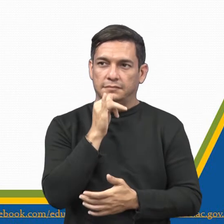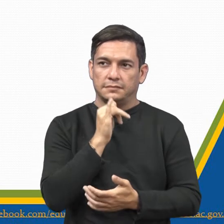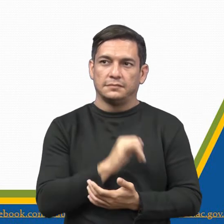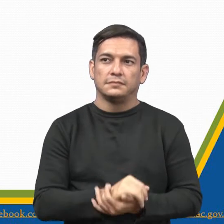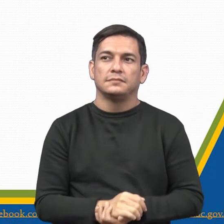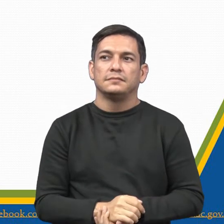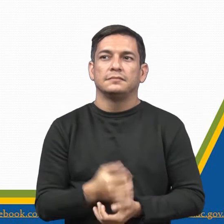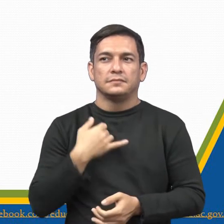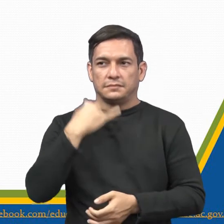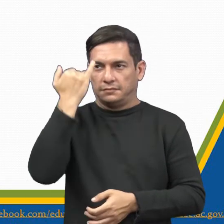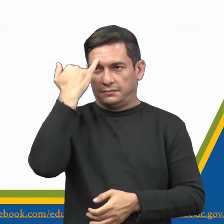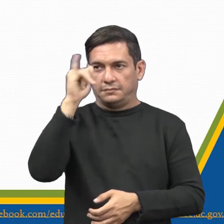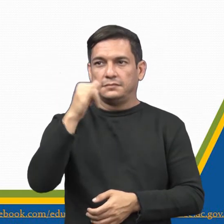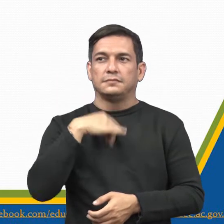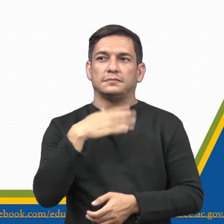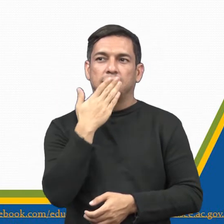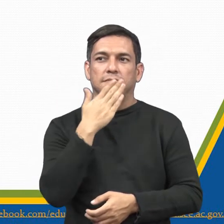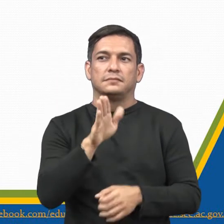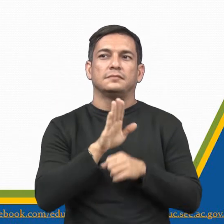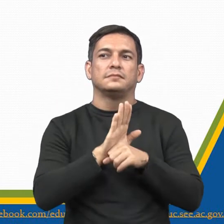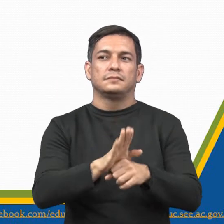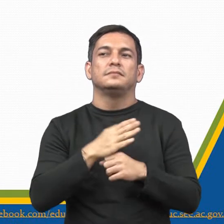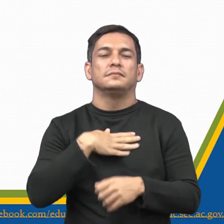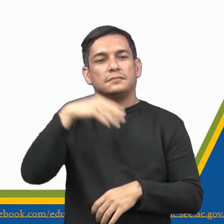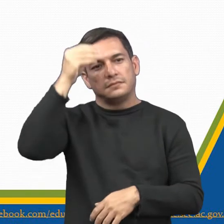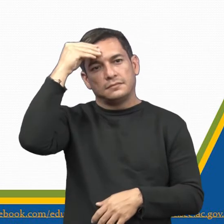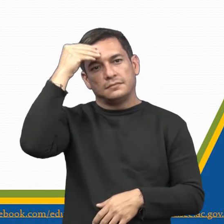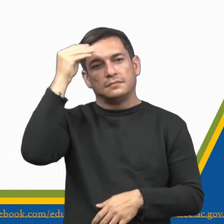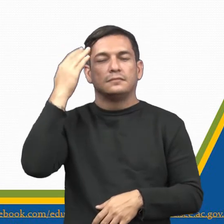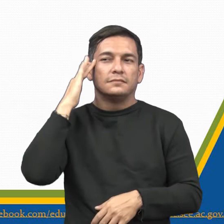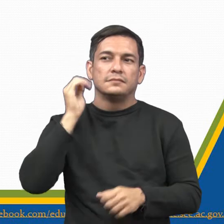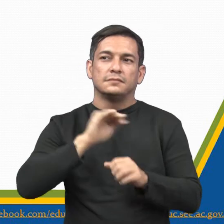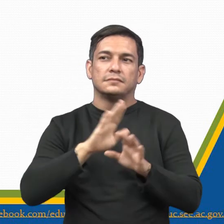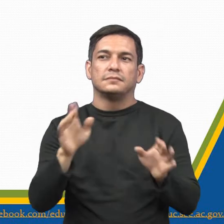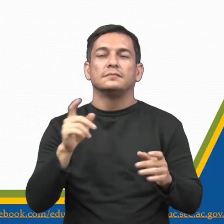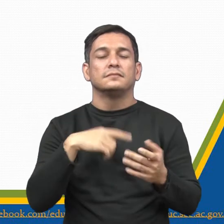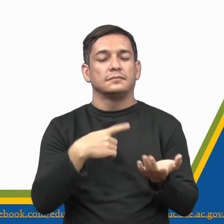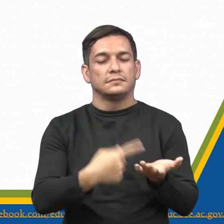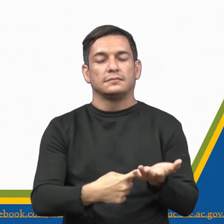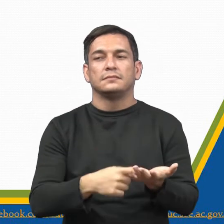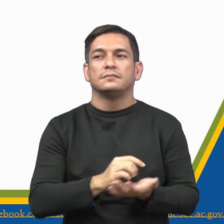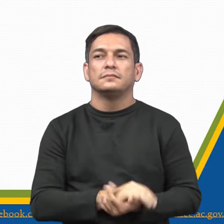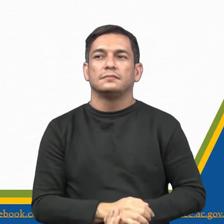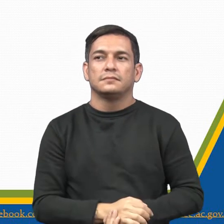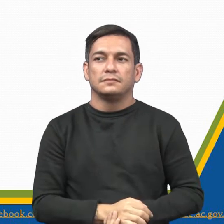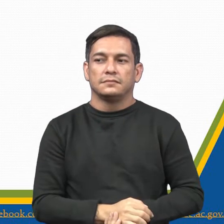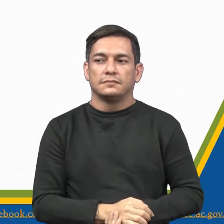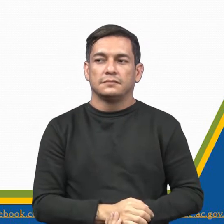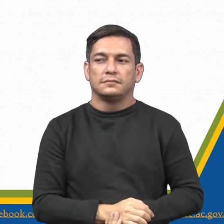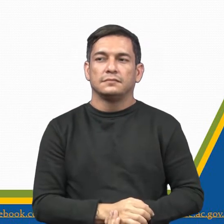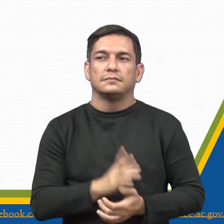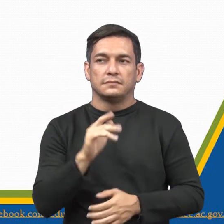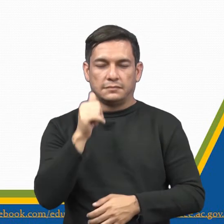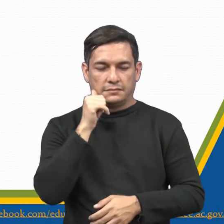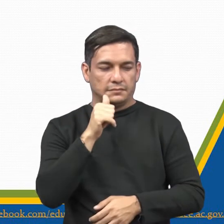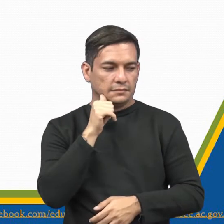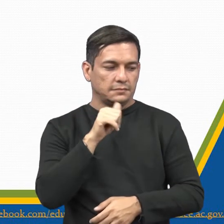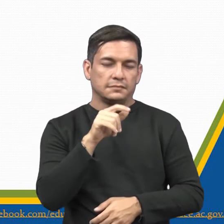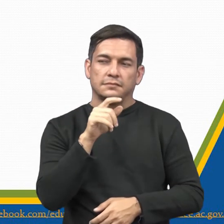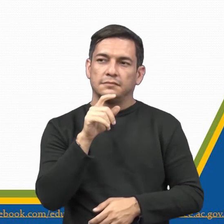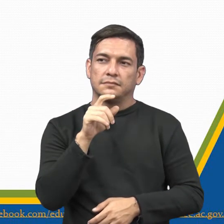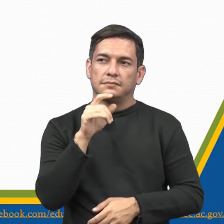Ó. Tive uma ideia. Vou pedir ajuda ao meu sobrinho para entender o tal acordo. Para essa molecada